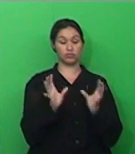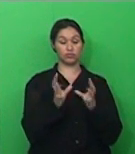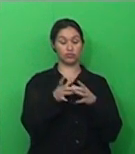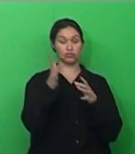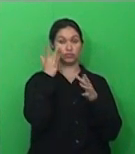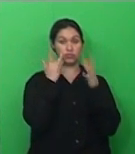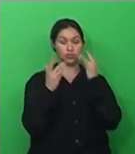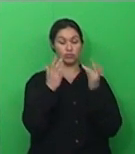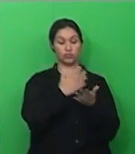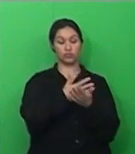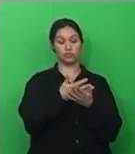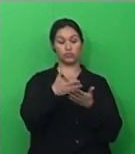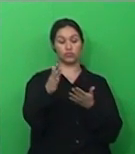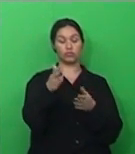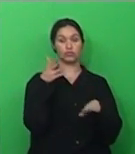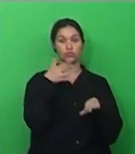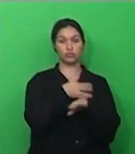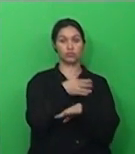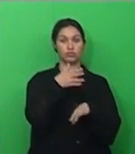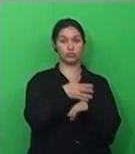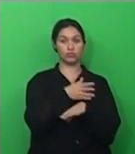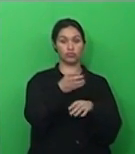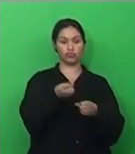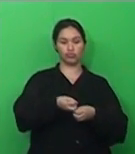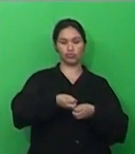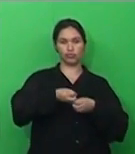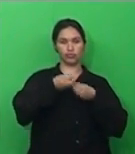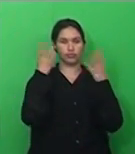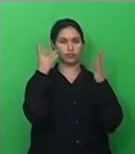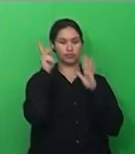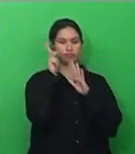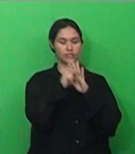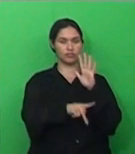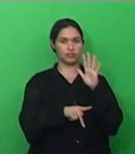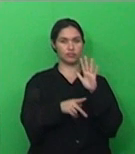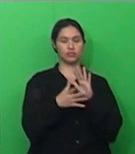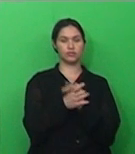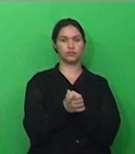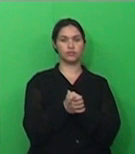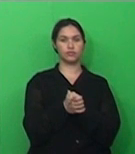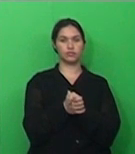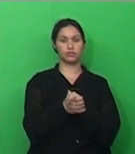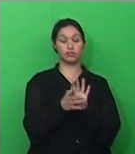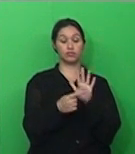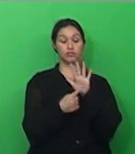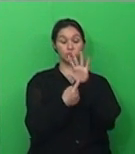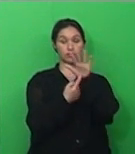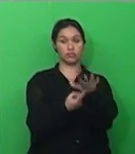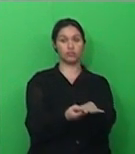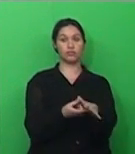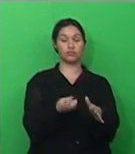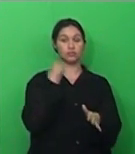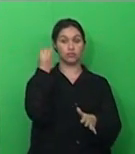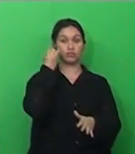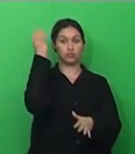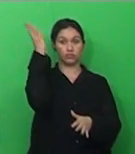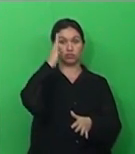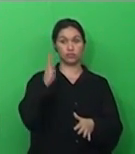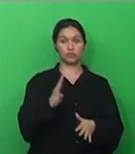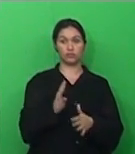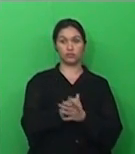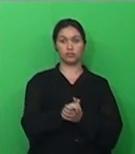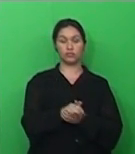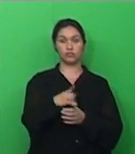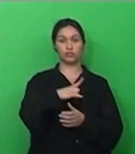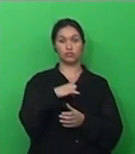de vários festivais, editais, projetos de circulações e mostras importantes em todo o Brasil, recebendo